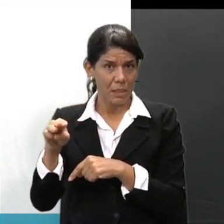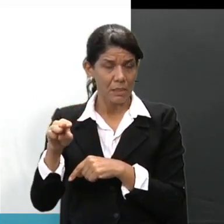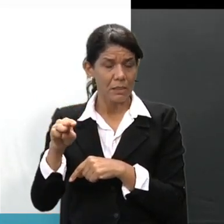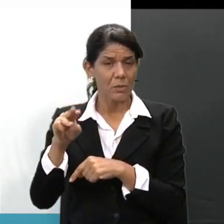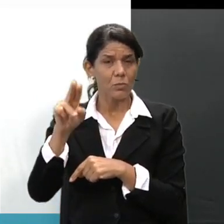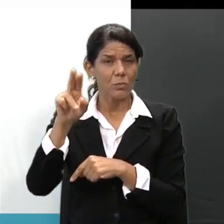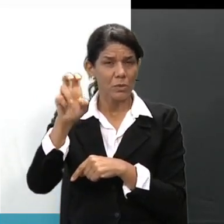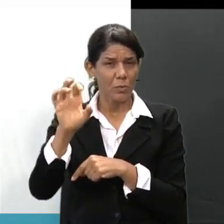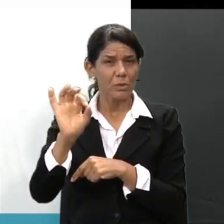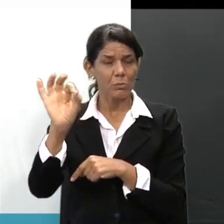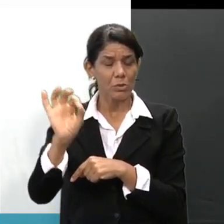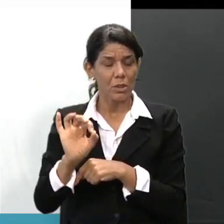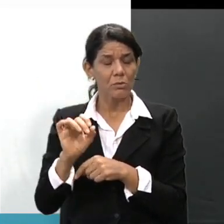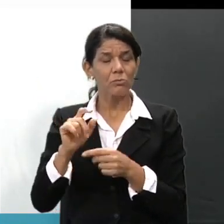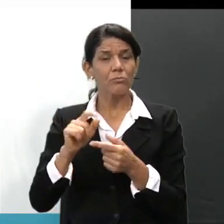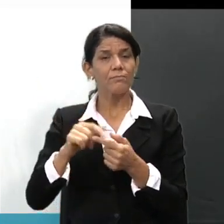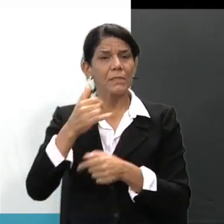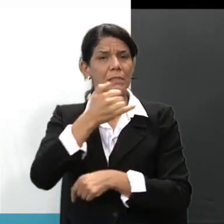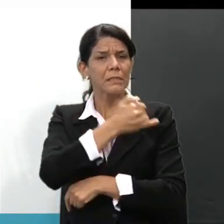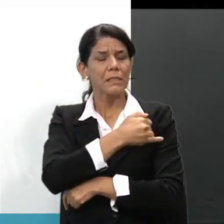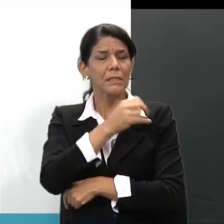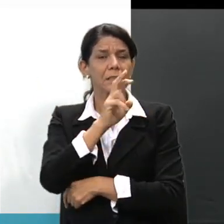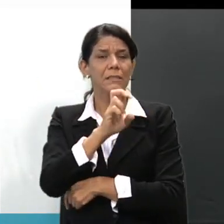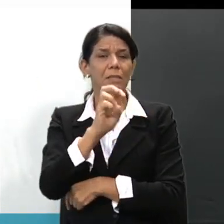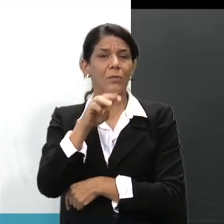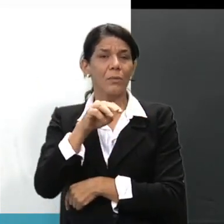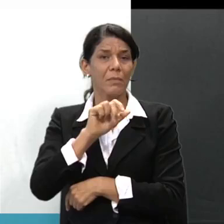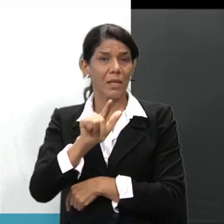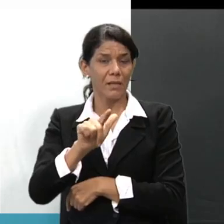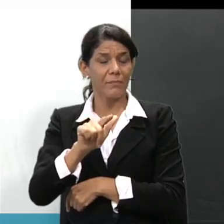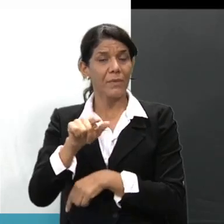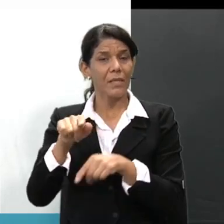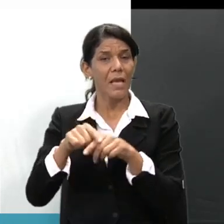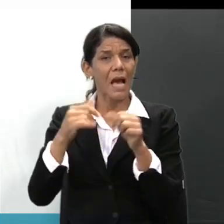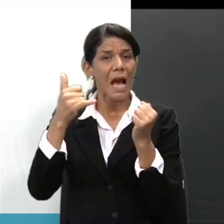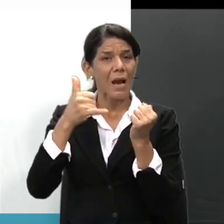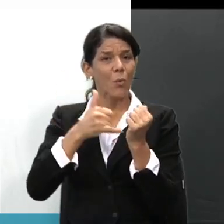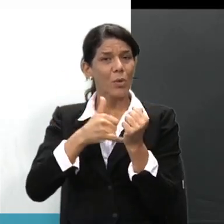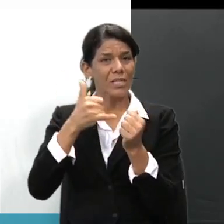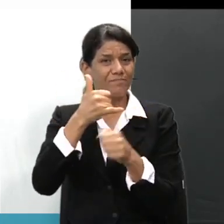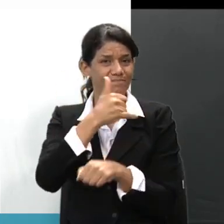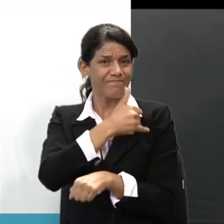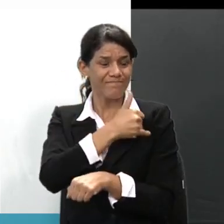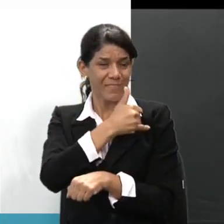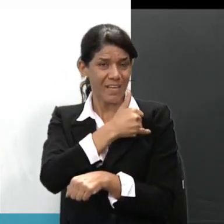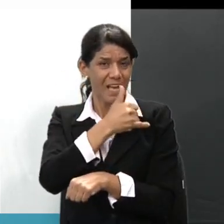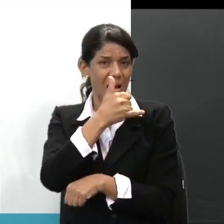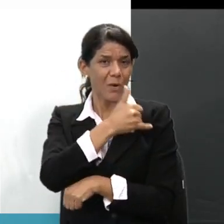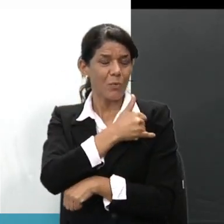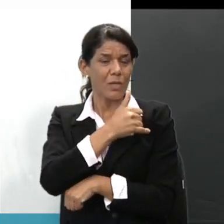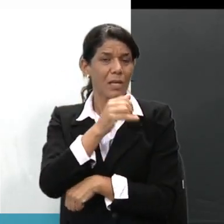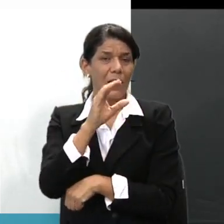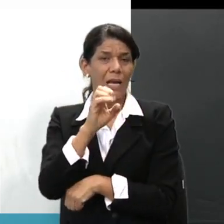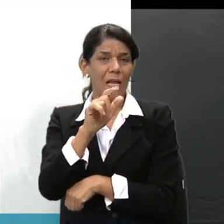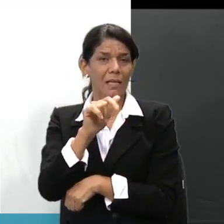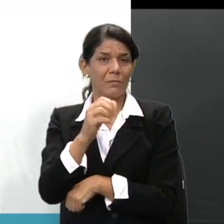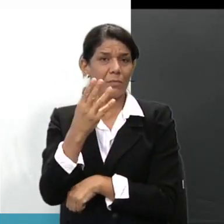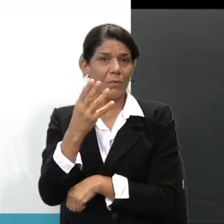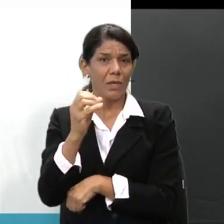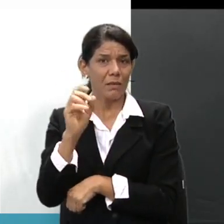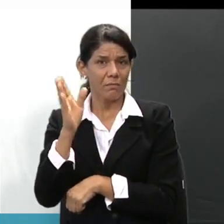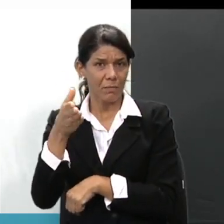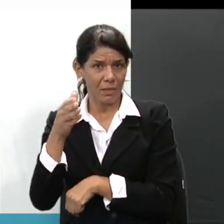50%, seringa de 5 ml e agulha de calibre